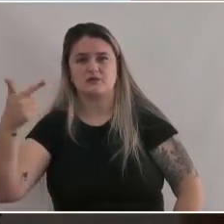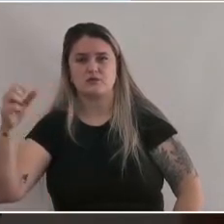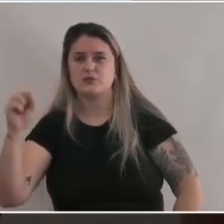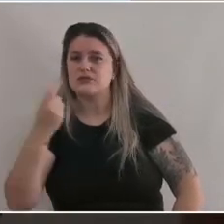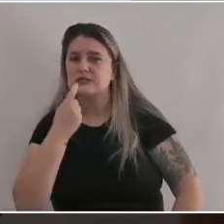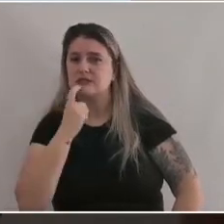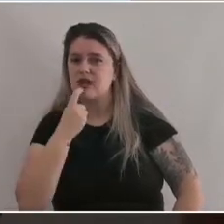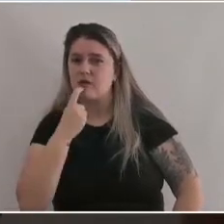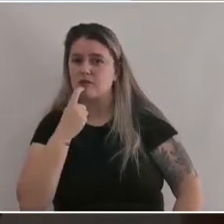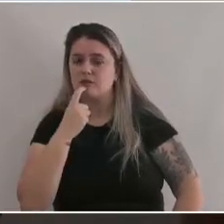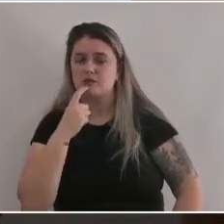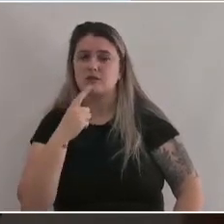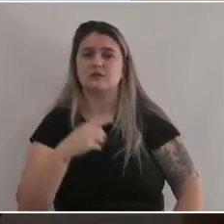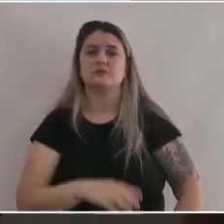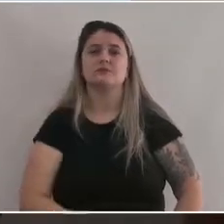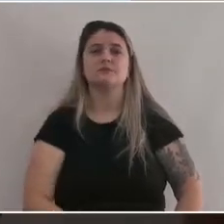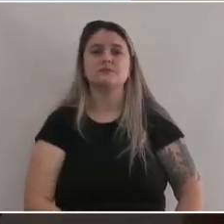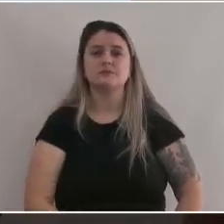166.352.974,28.